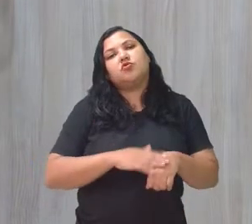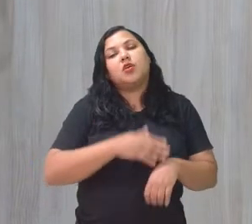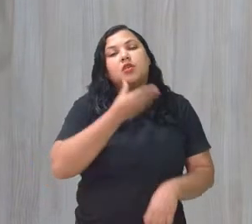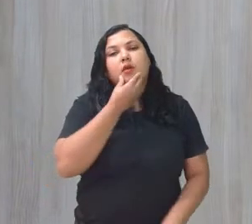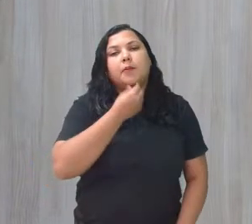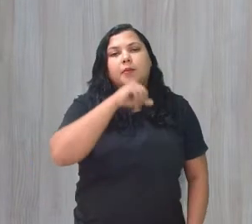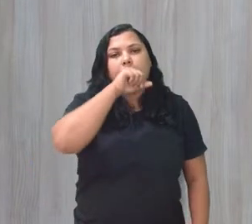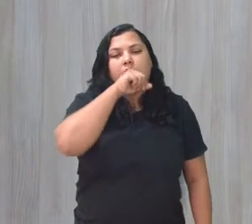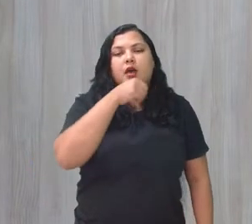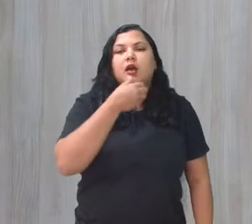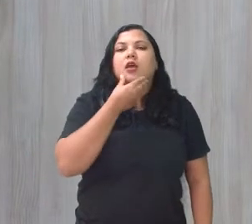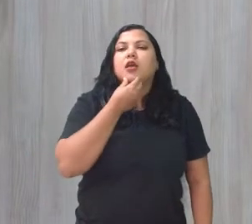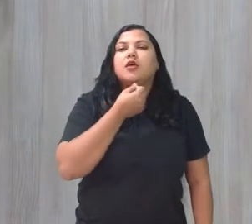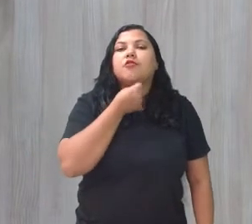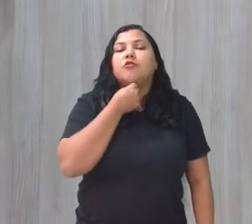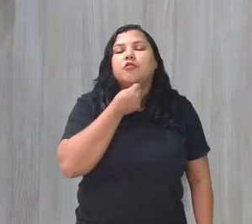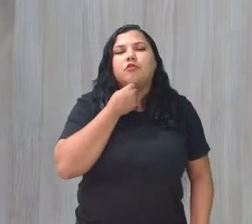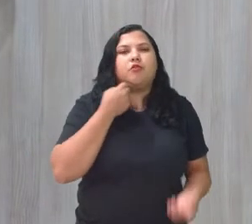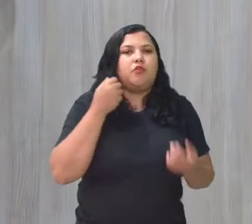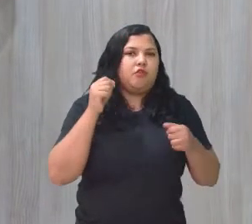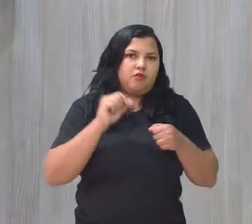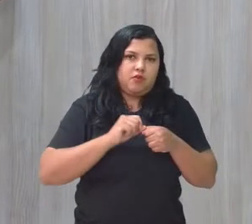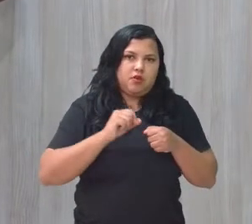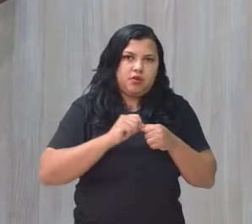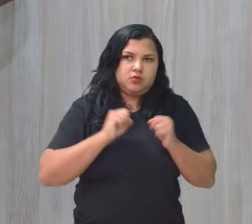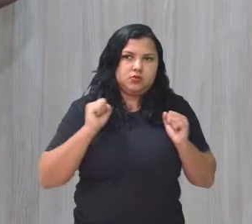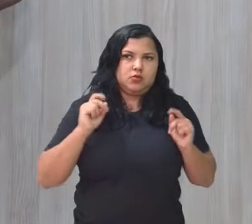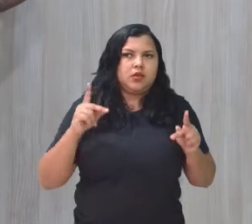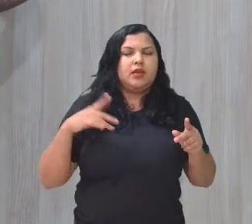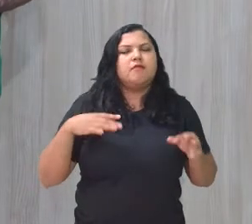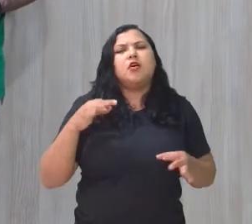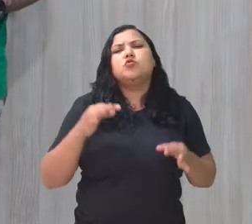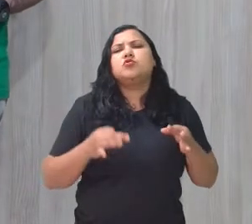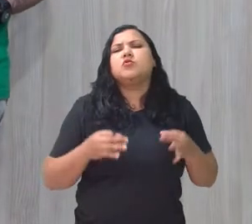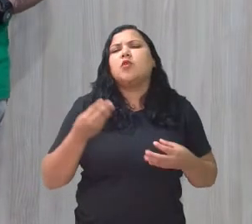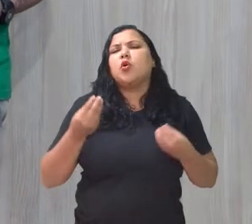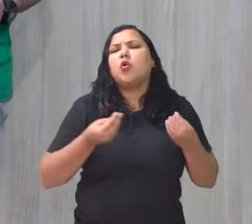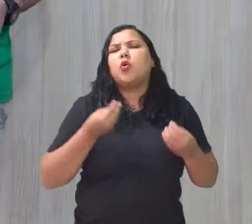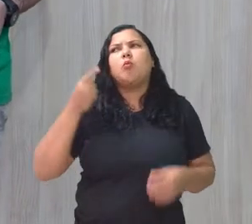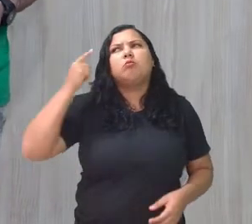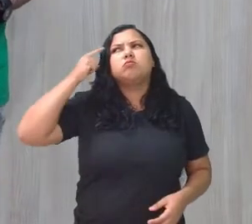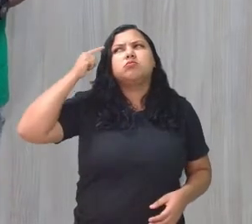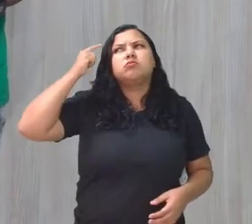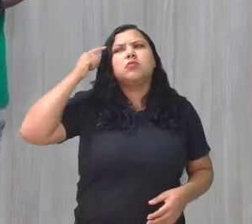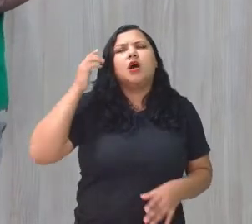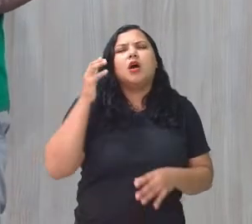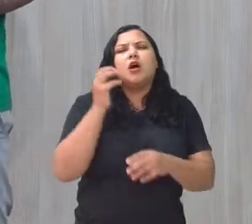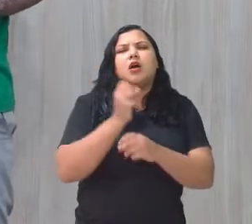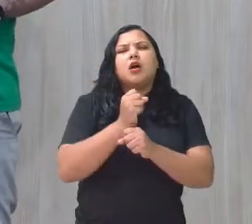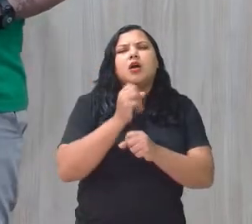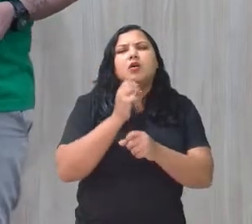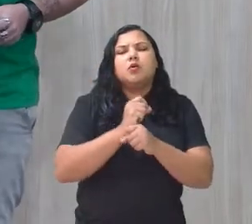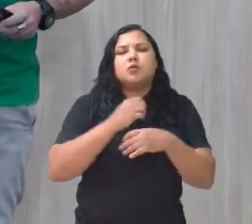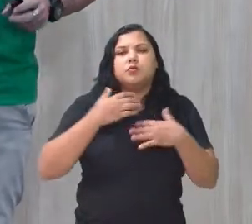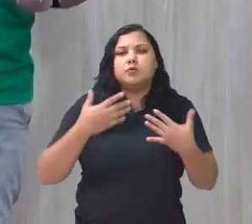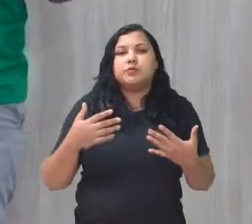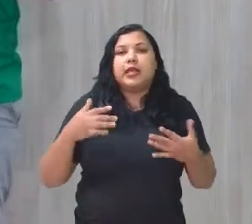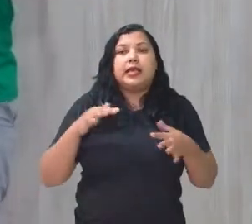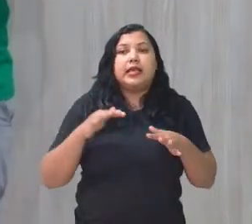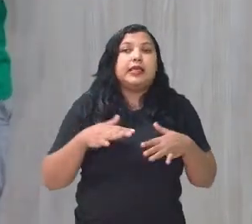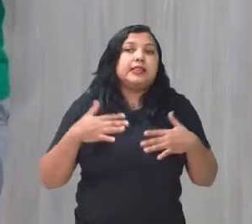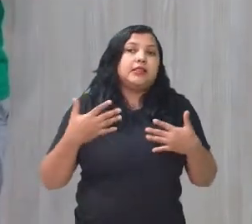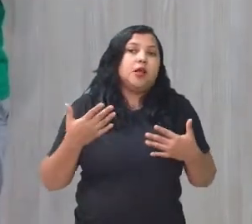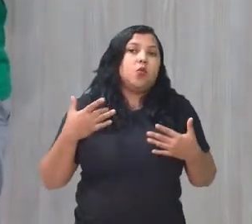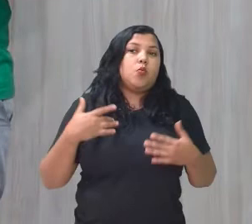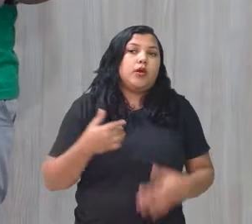e a gente vai justificar também. Lembrando, né, como é que eles fazem de cabeça, ou seja, o cálculo que eles fazem. Eles simplesmente pegam